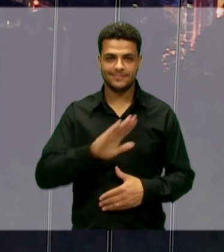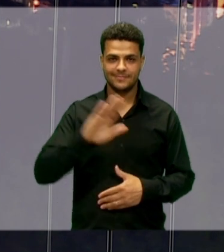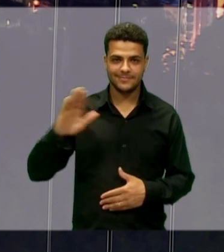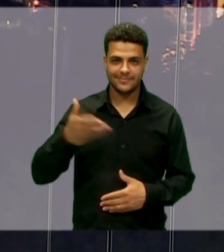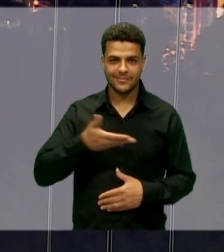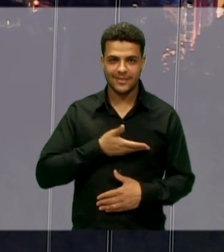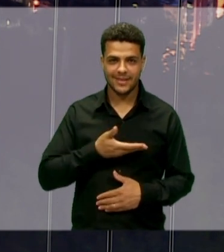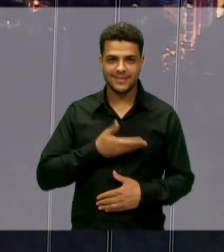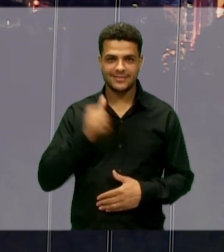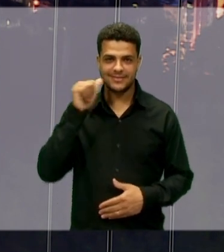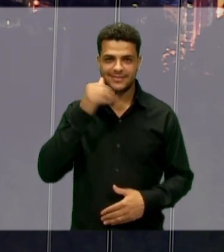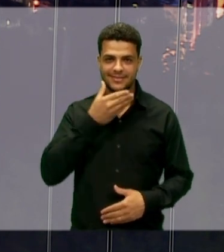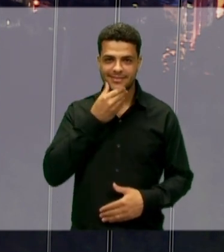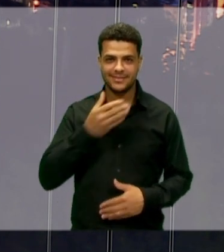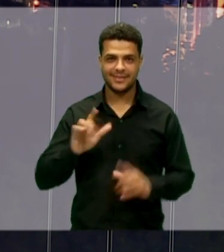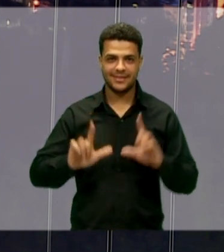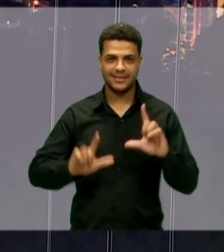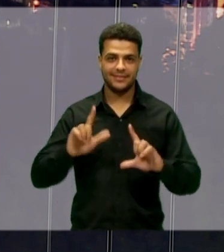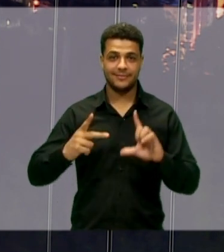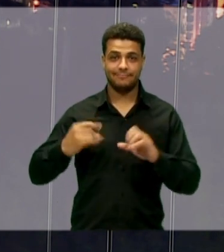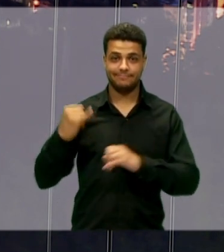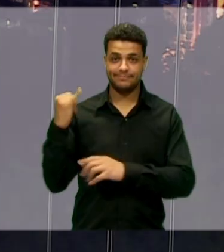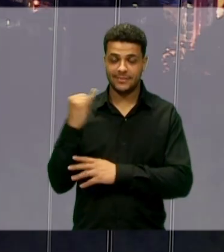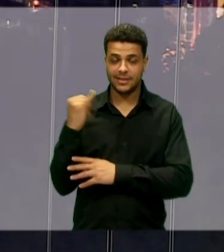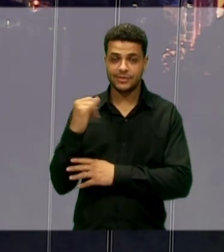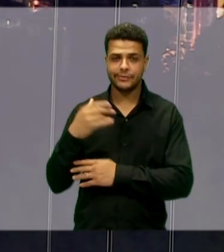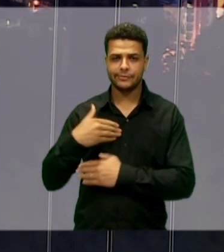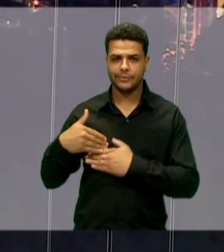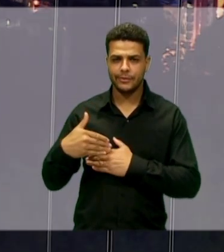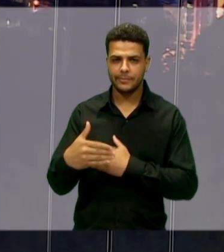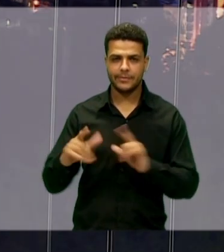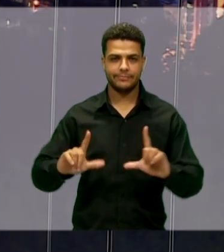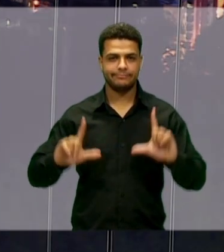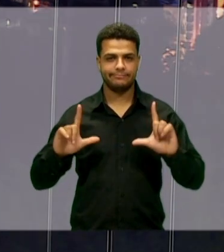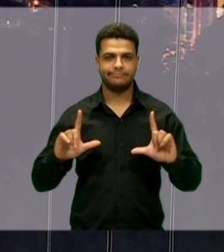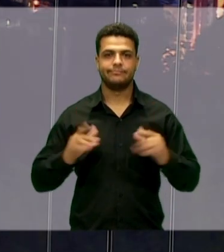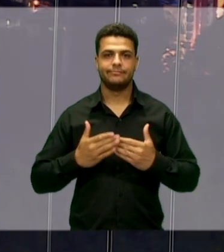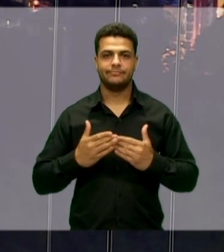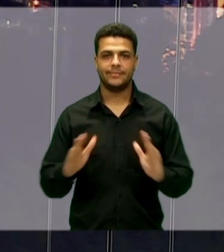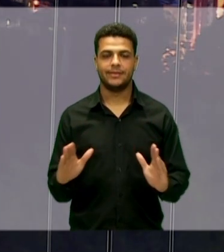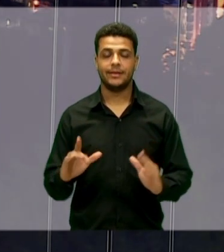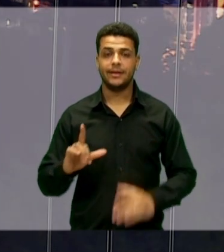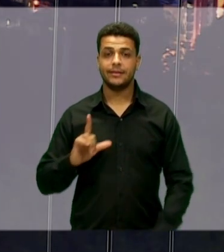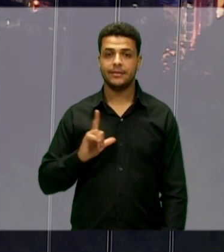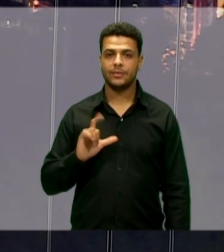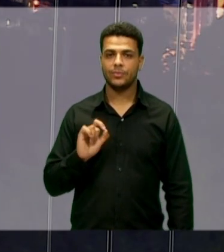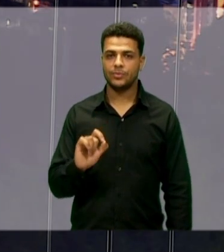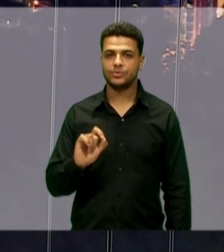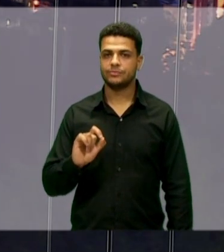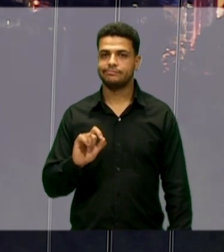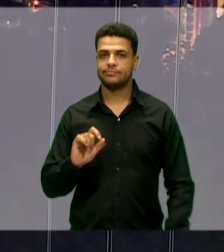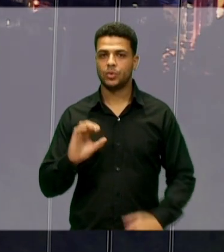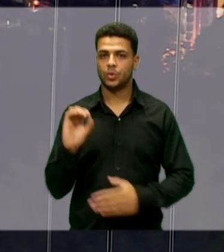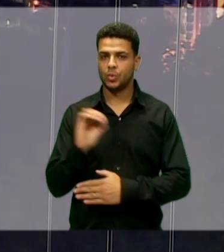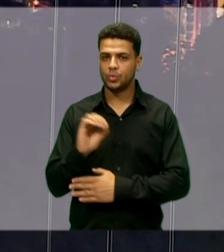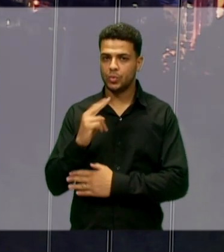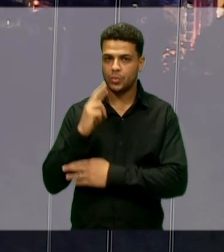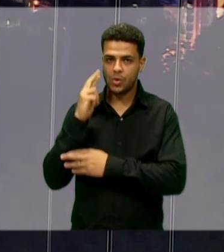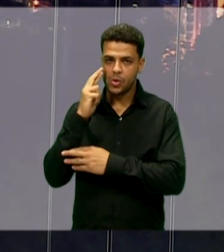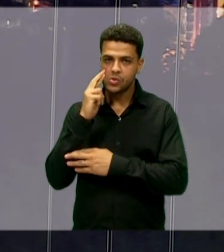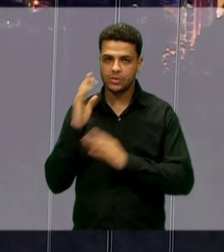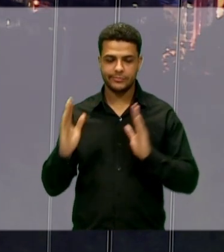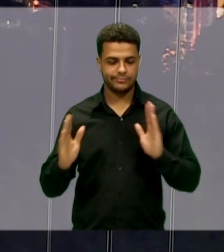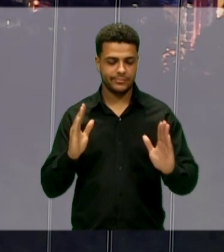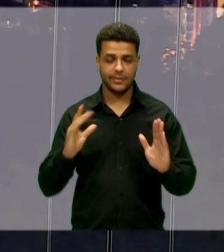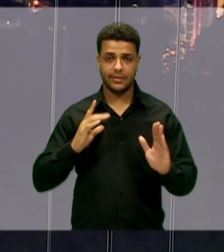Olá, amigos e amigas da TV Câmara Itajaí. Começa agora mais um Câmara Aberta. E estamos no Outubro Rosa, que é o mês